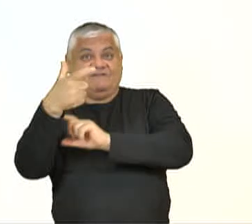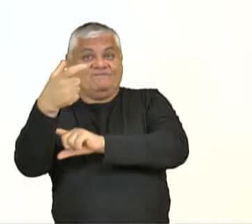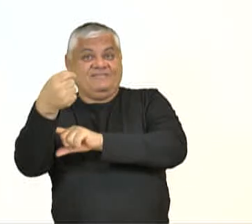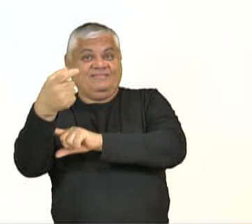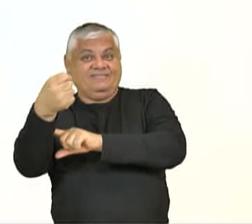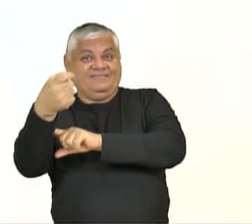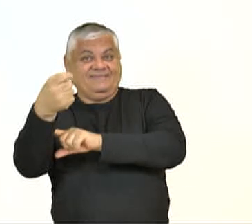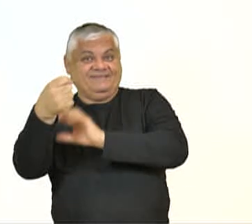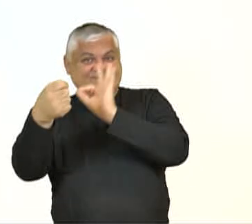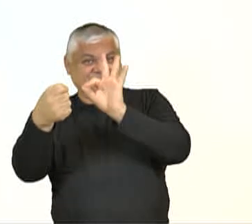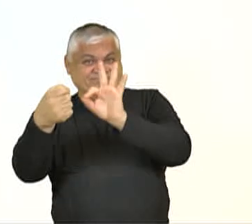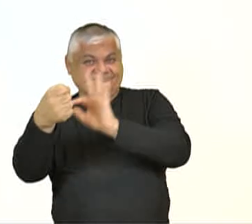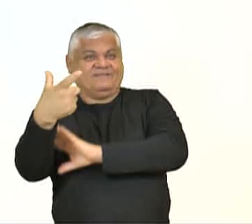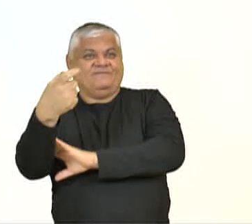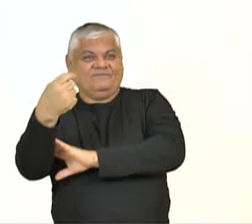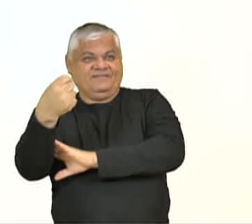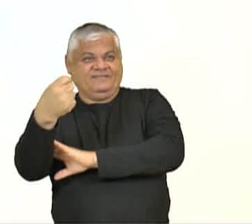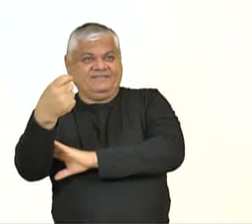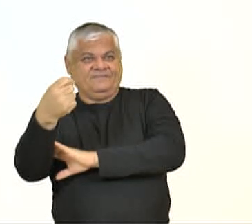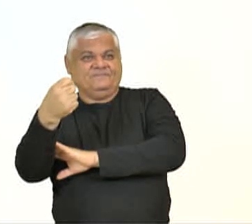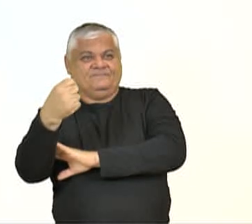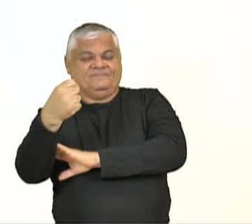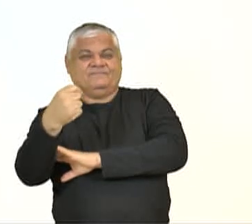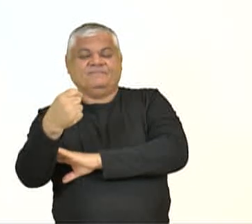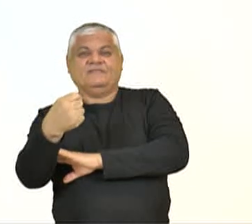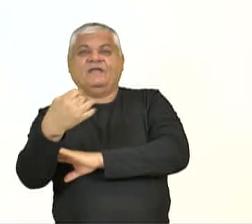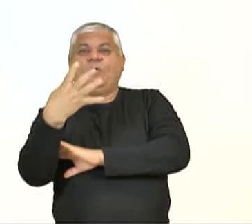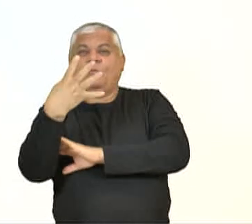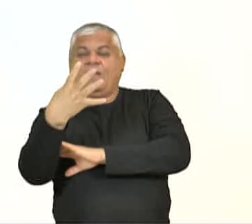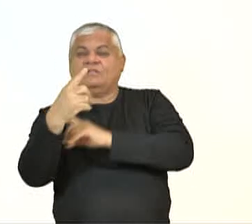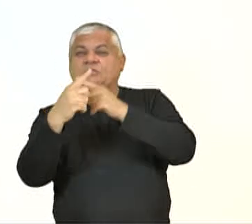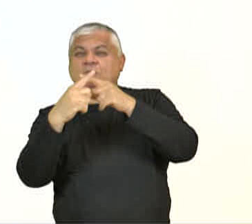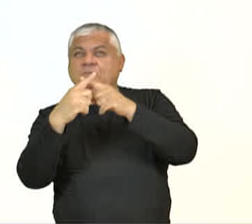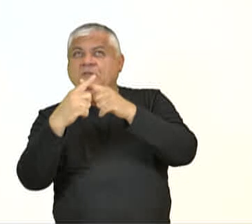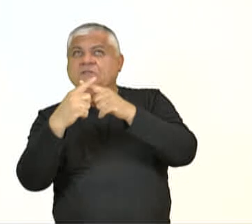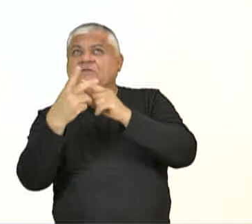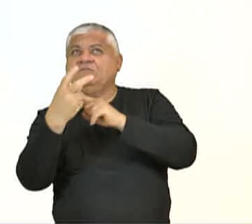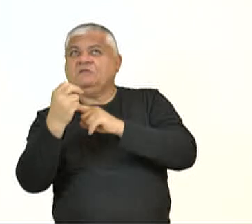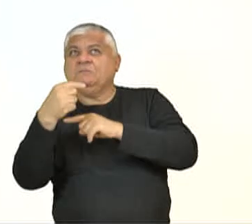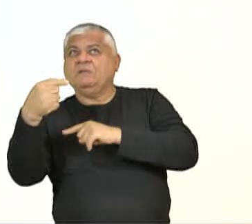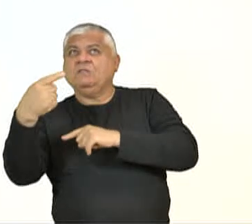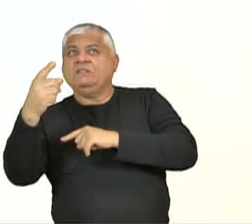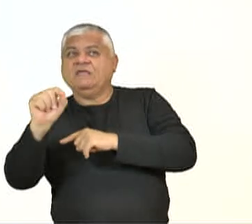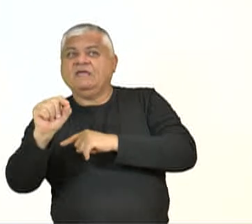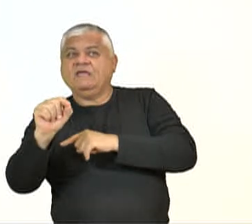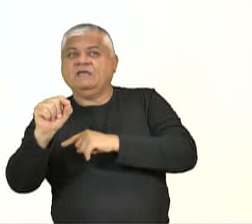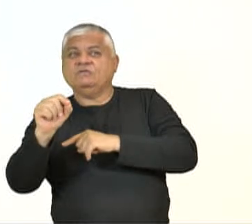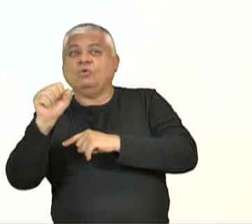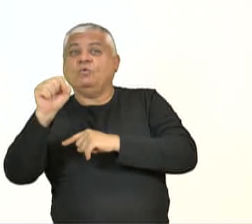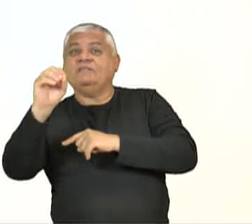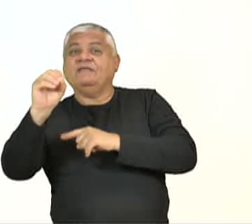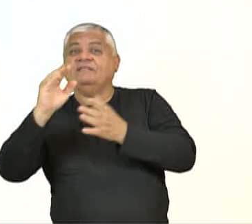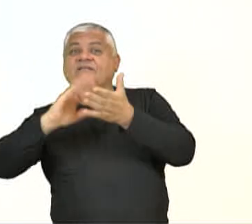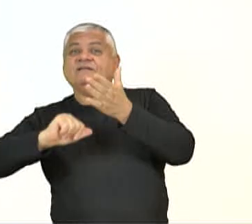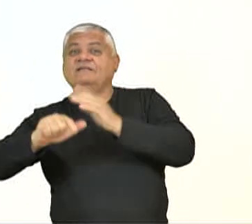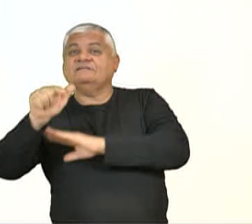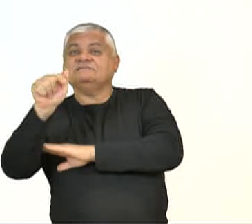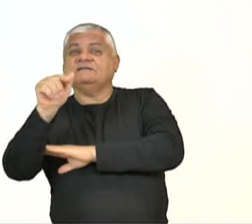20 e faço essa conta. 4 vezes 20 menos 10. 4 vezes 20, 80. 80 tira